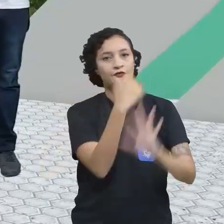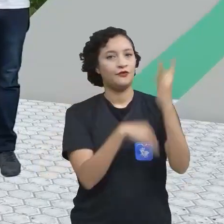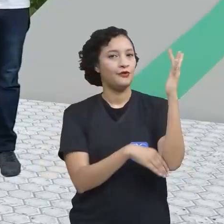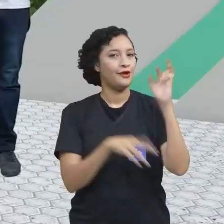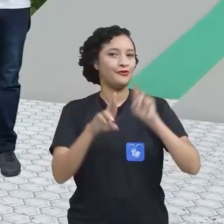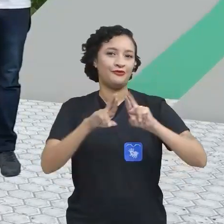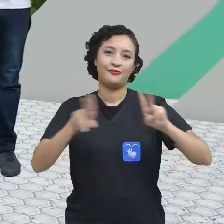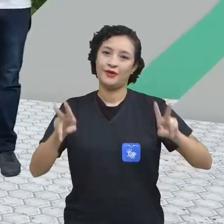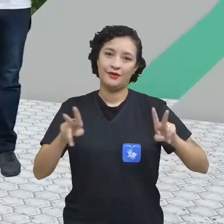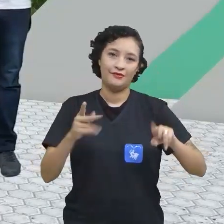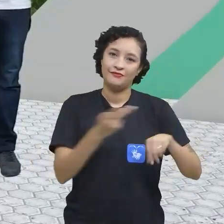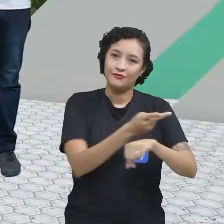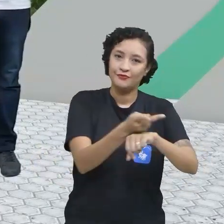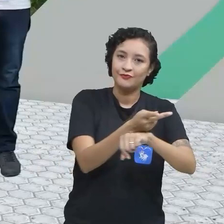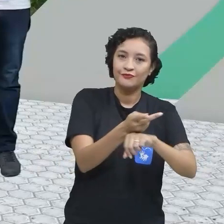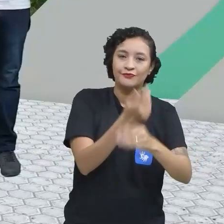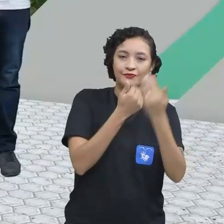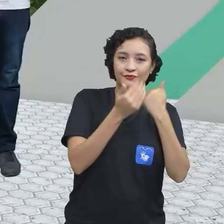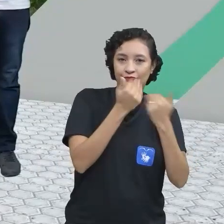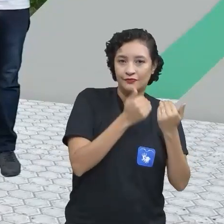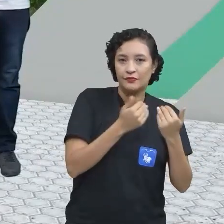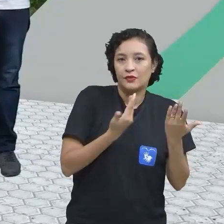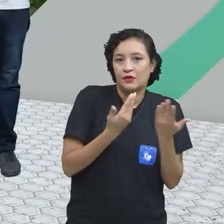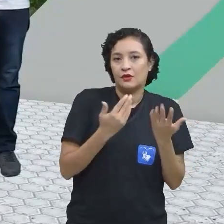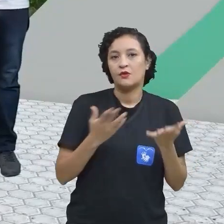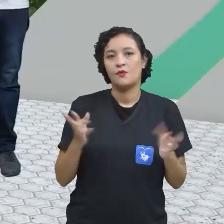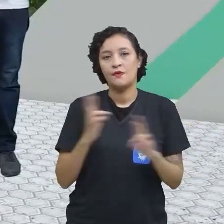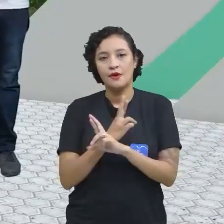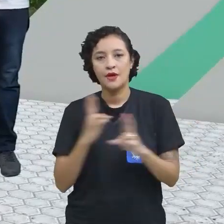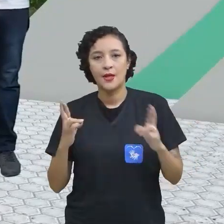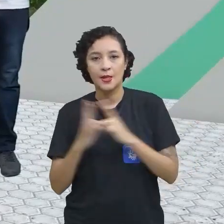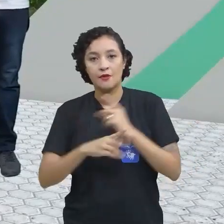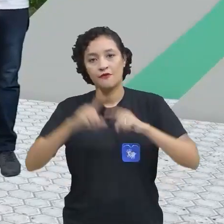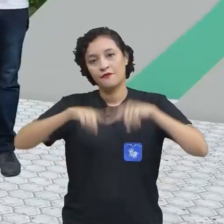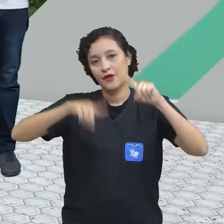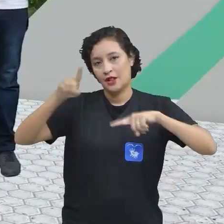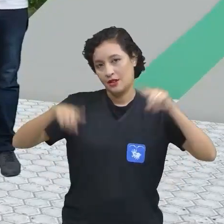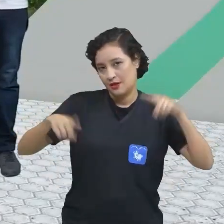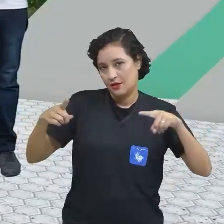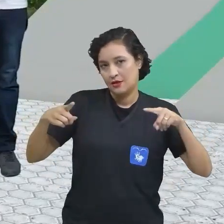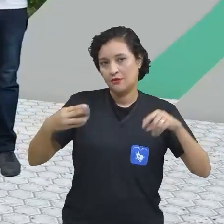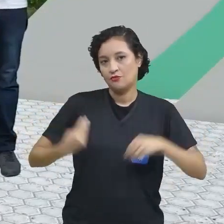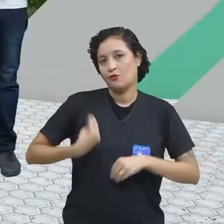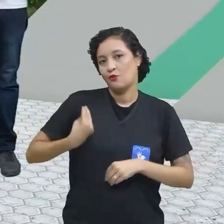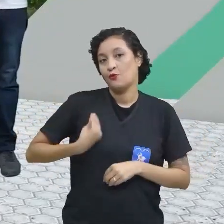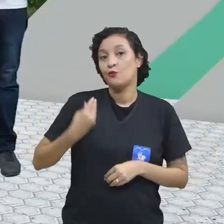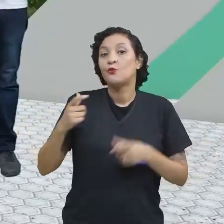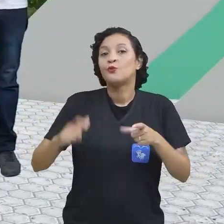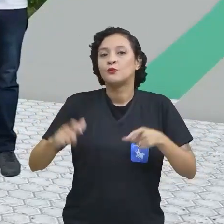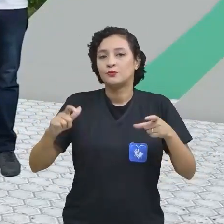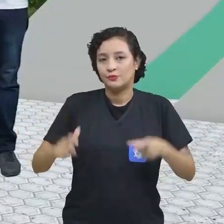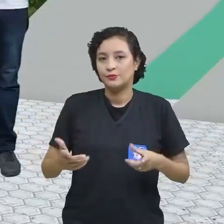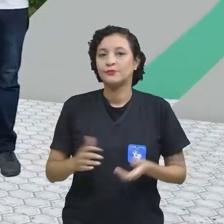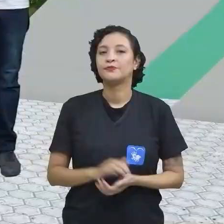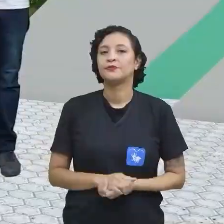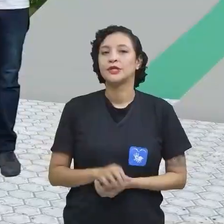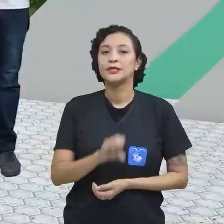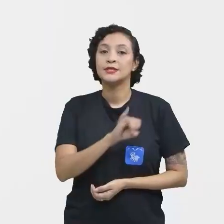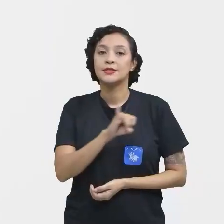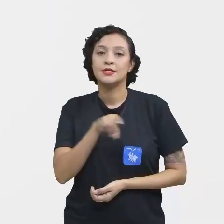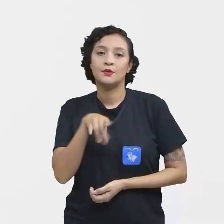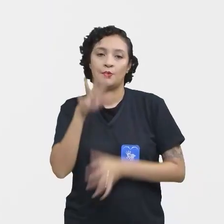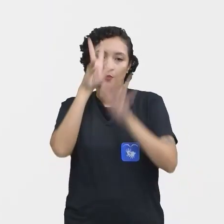caçar para sobreviver. Então, a relação alimentar varia de acordo com o animal, depende muito do animal, né? Do que ele gosta de se